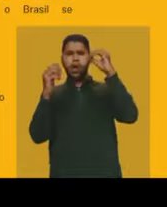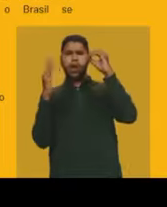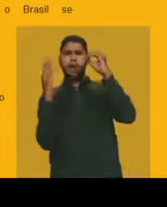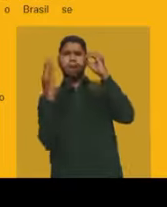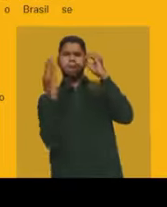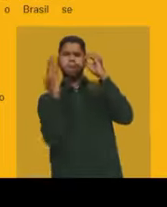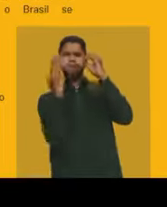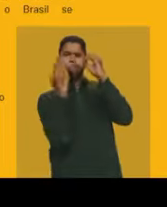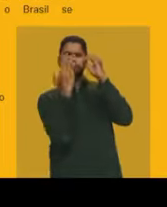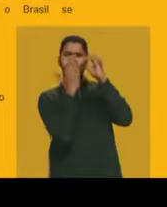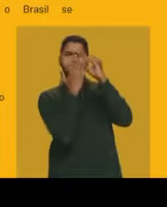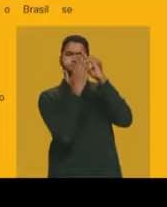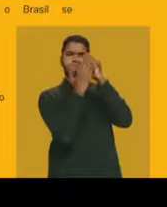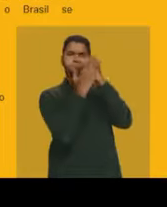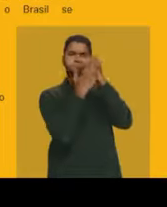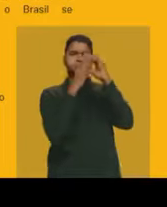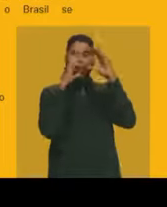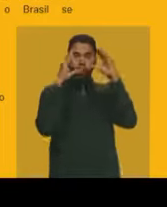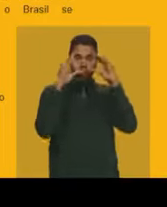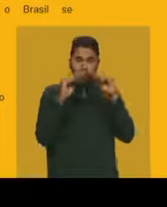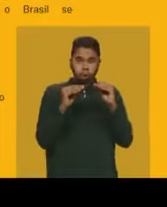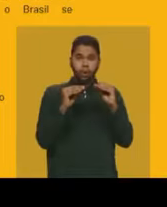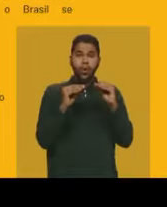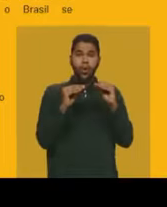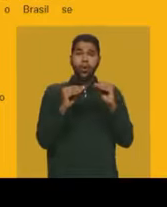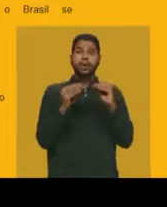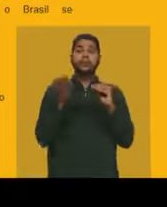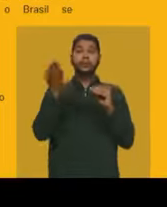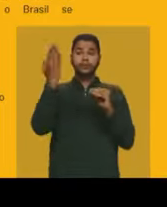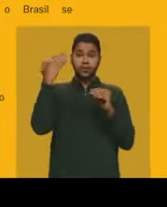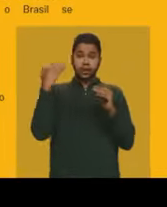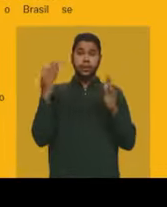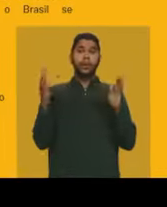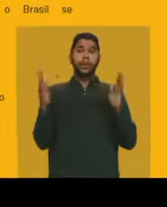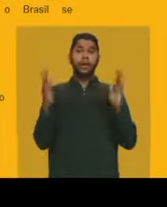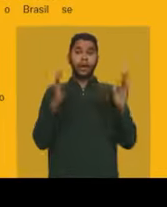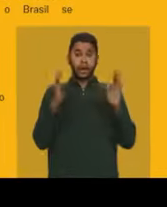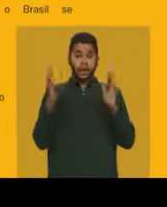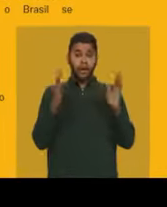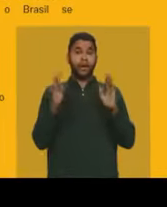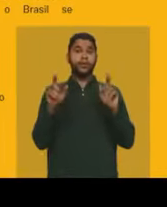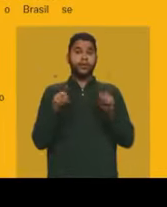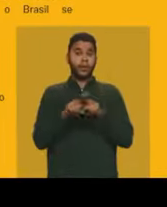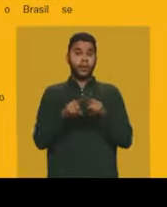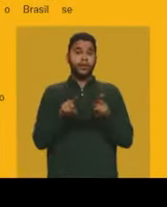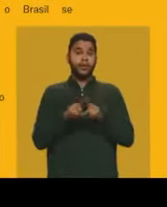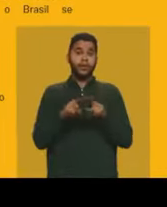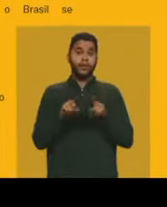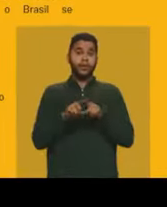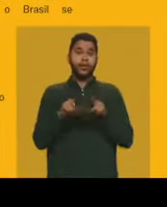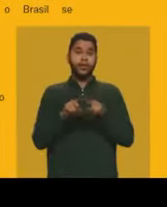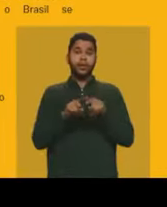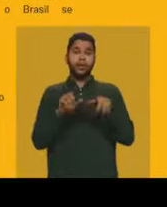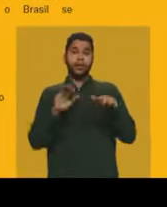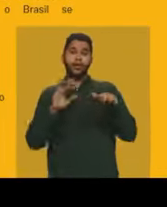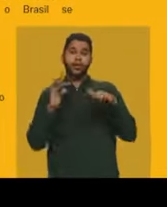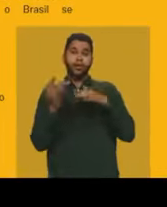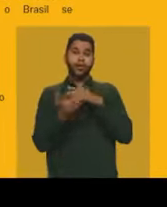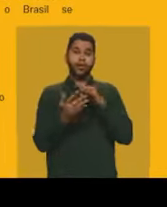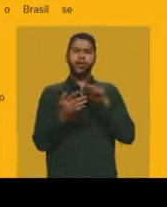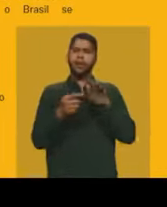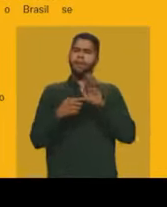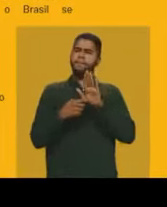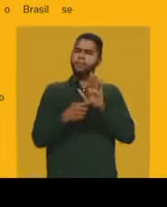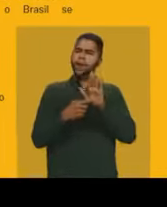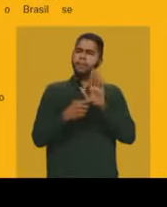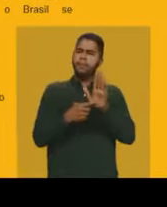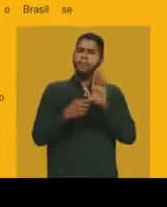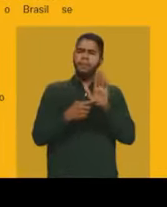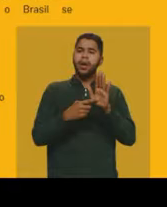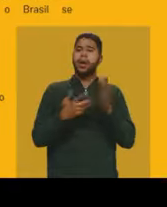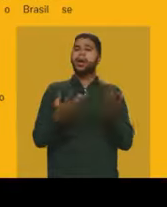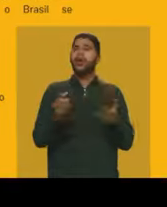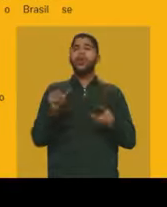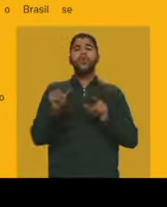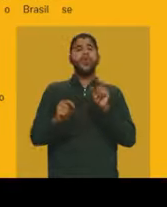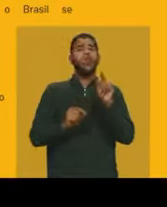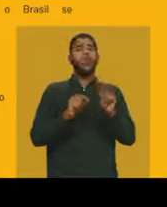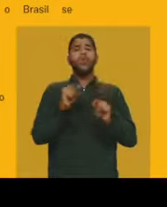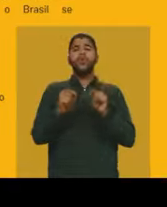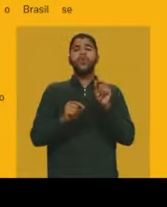Que nesta época também estava repercutindo bastante na mídia. Então, olha só, o que é o